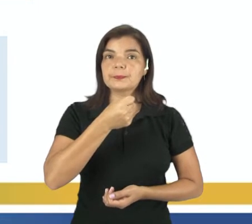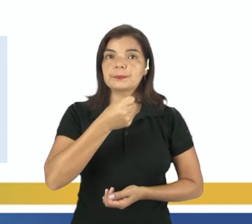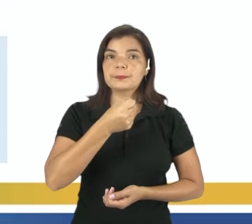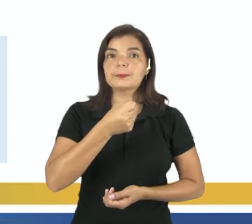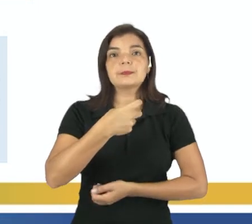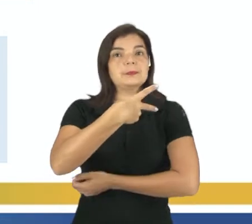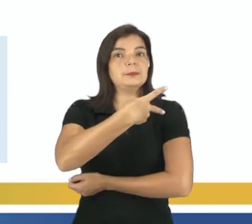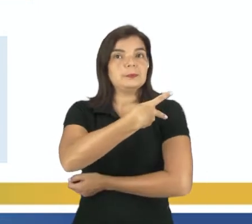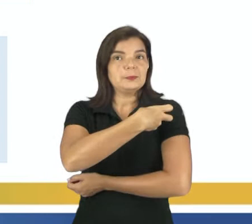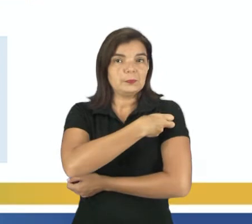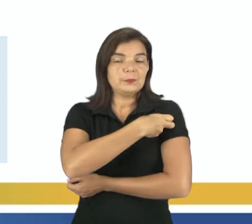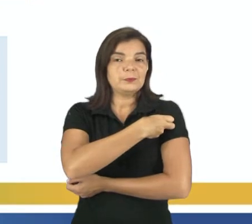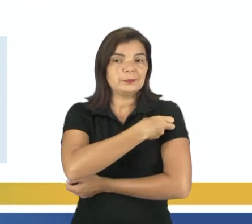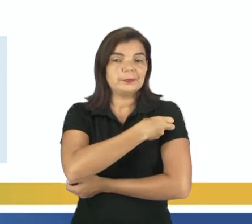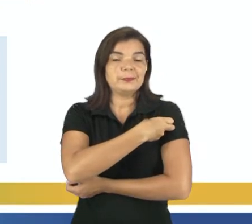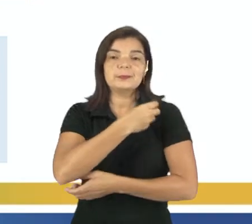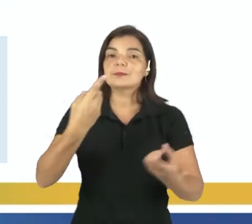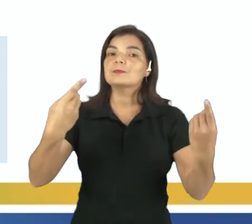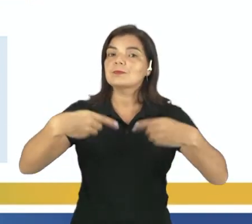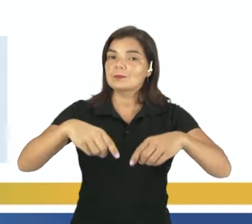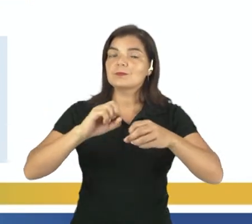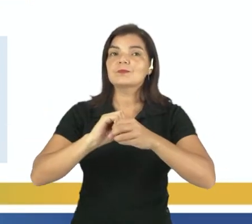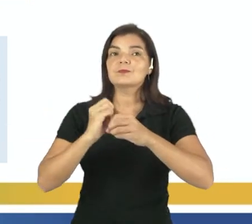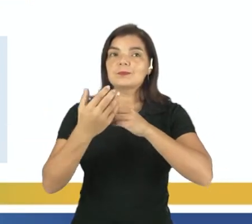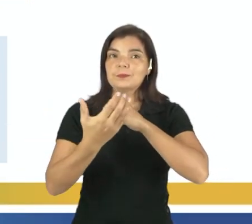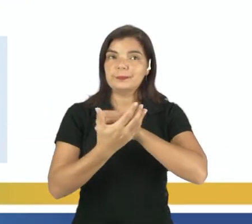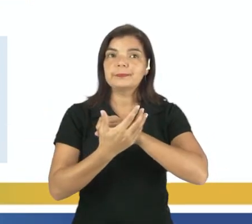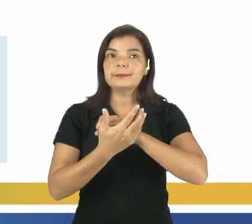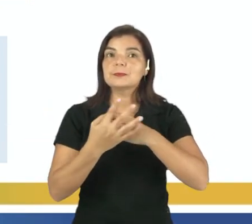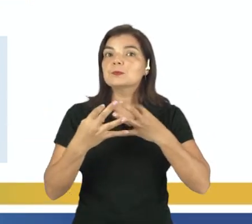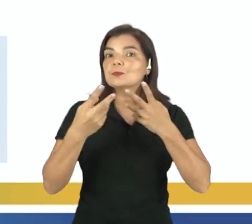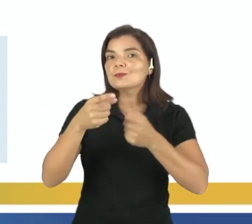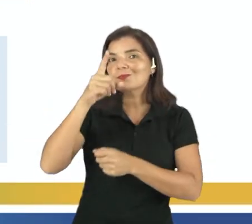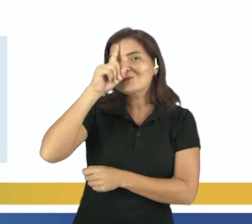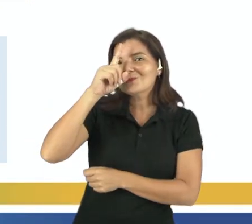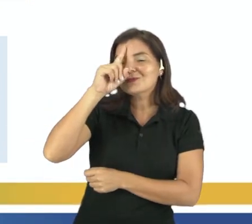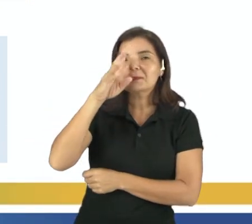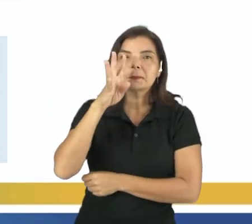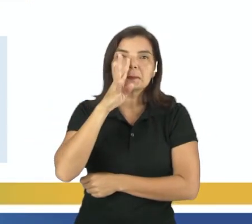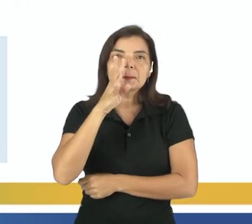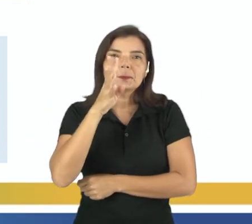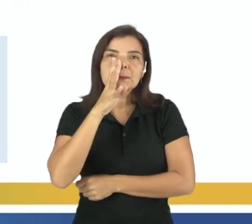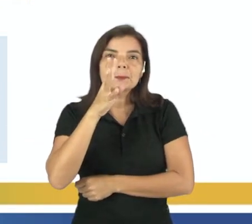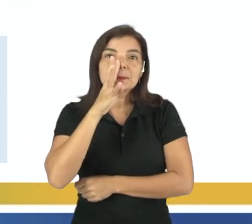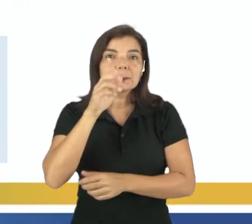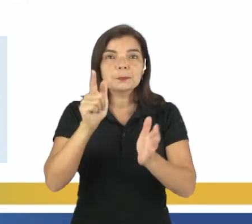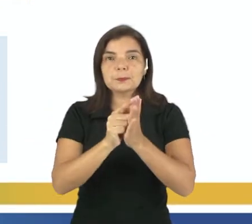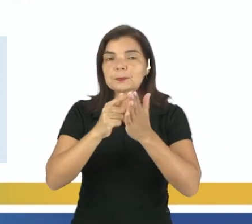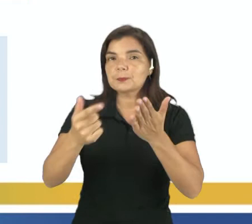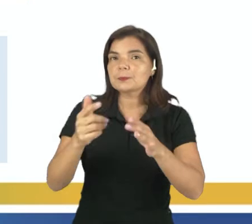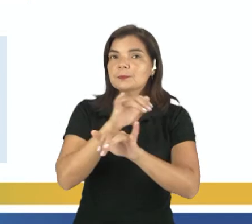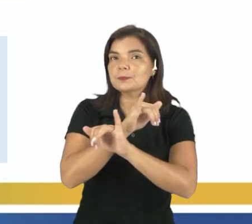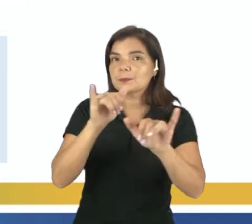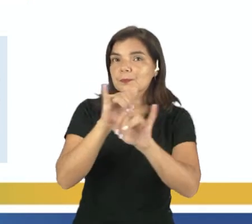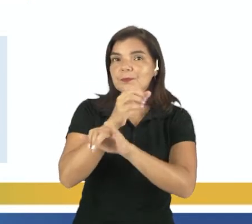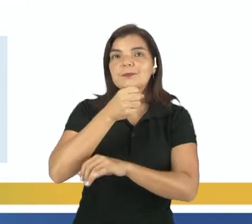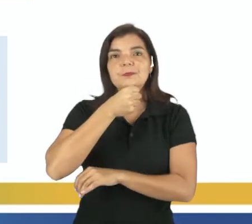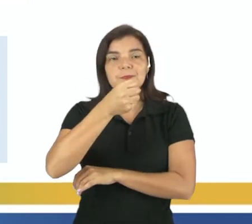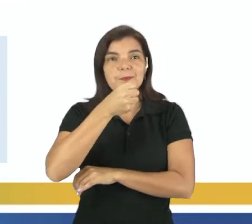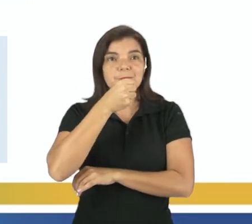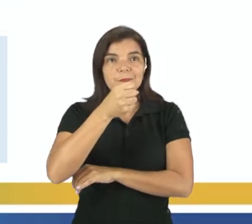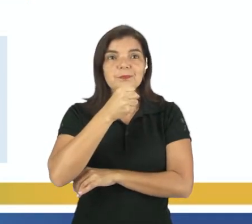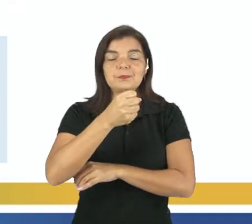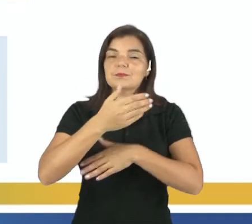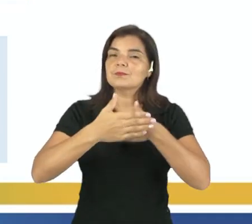nas reportagens, como eu disse, é a vacina contra o coronavírus. Todos os dias assistimos nos jornais notícias